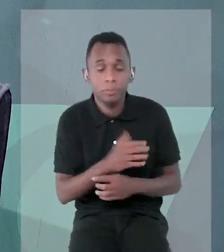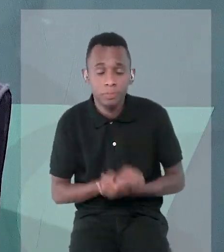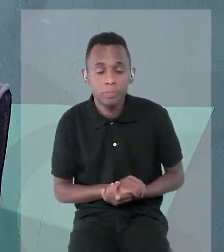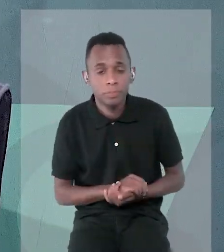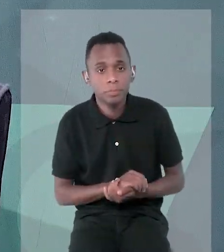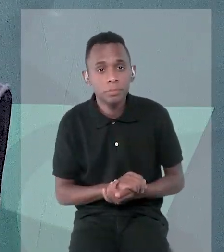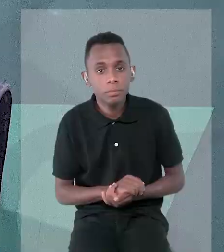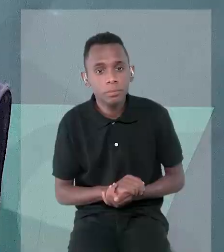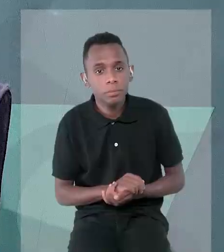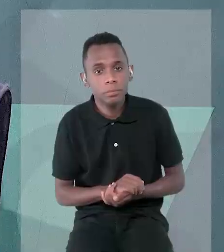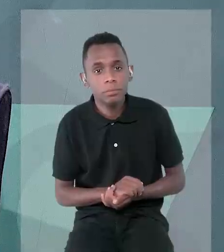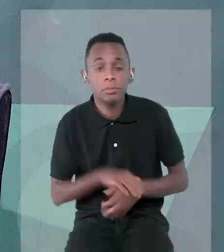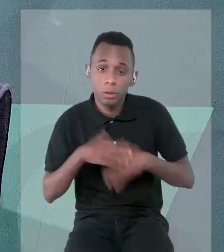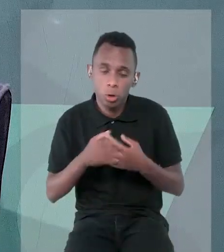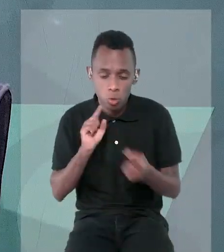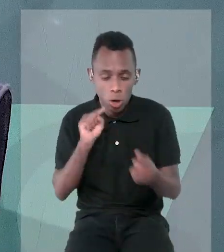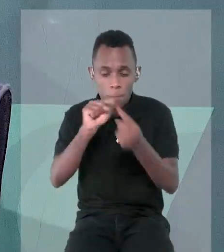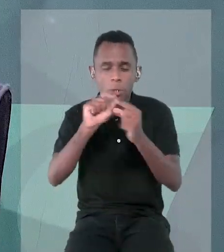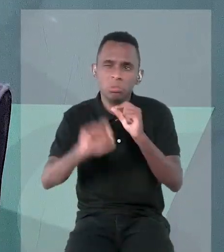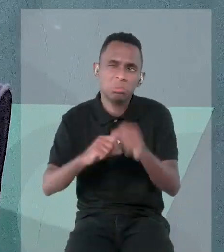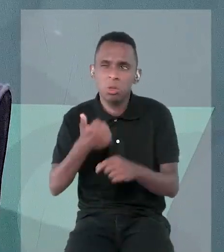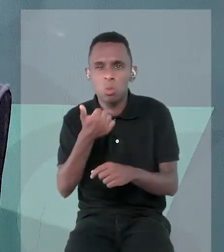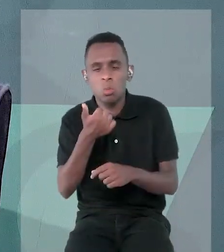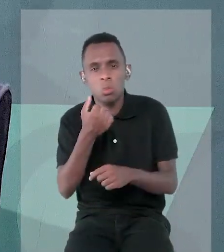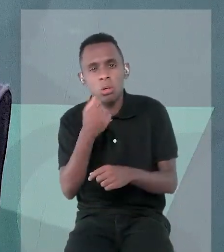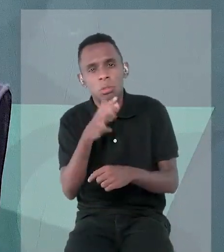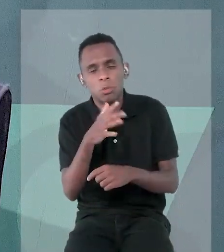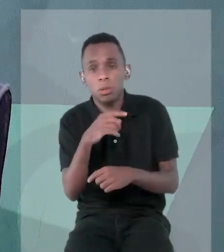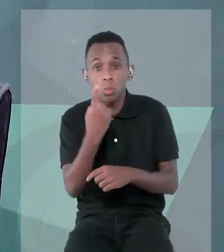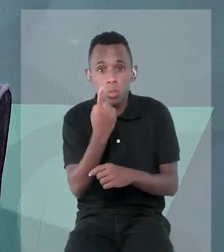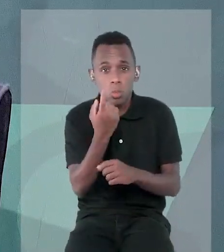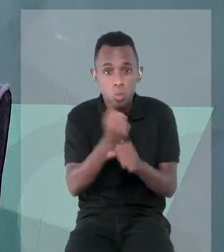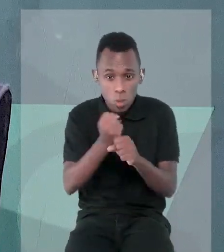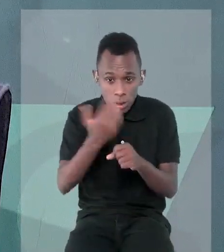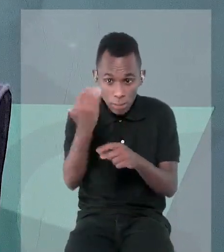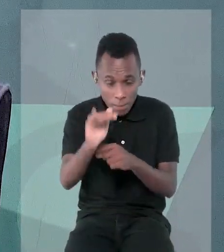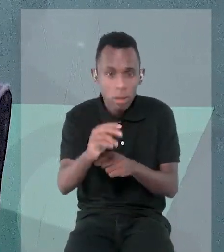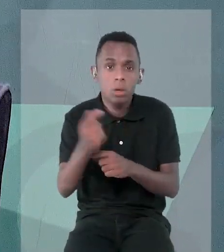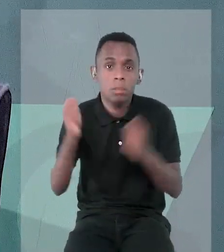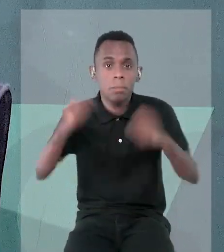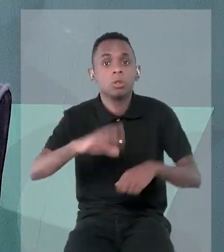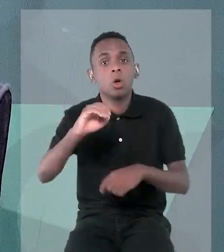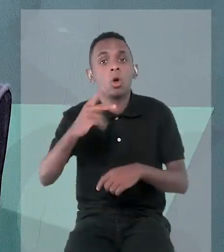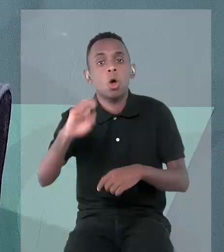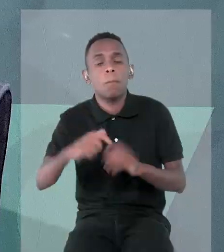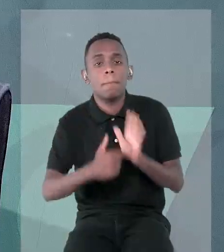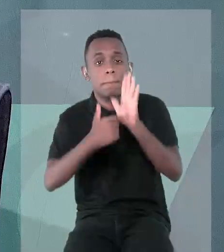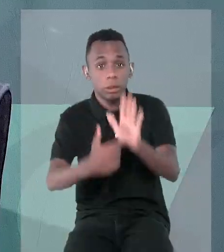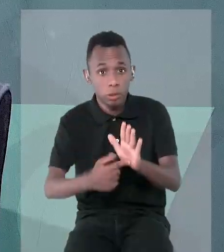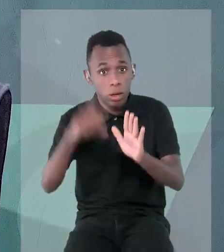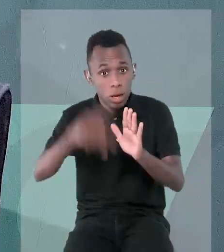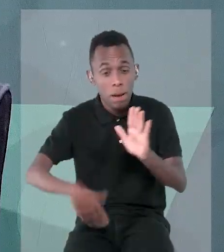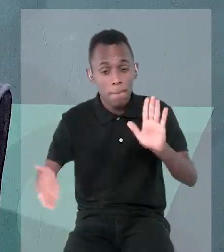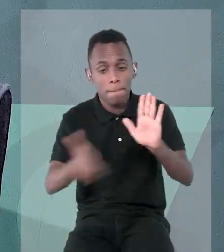e com a ideia de que daqui a 1 ano e meio a gente vai ser capaz de trazer ele para a COP e dele ser